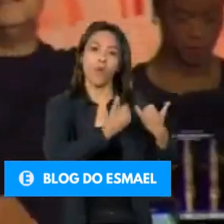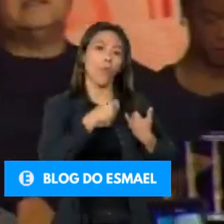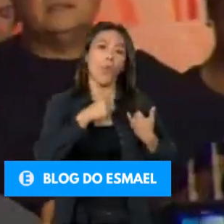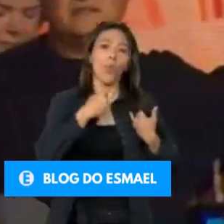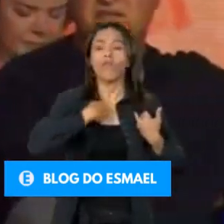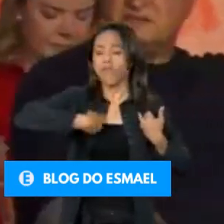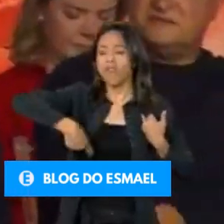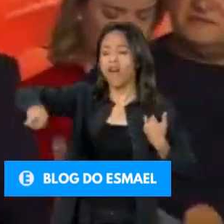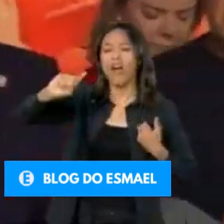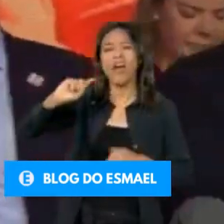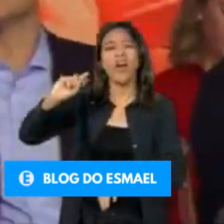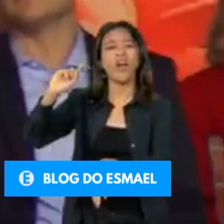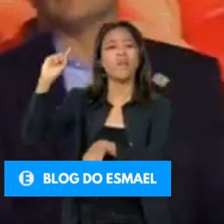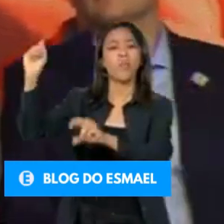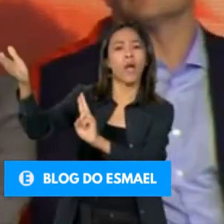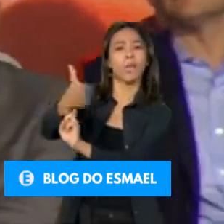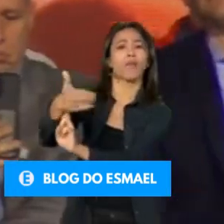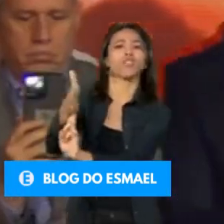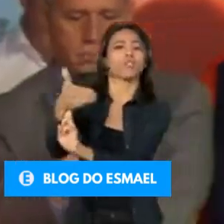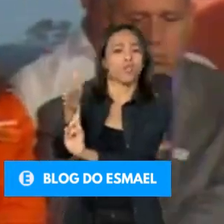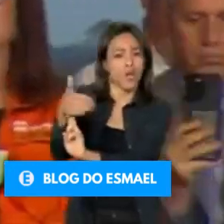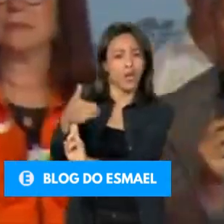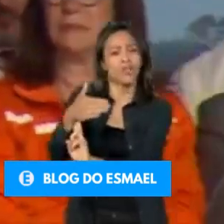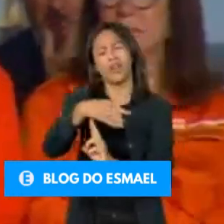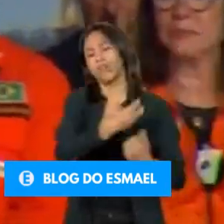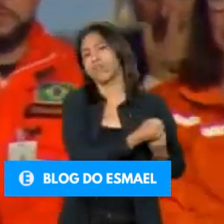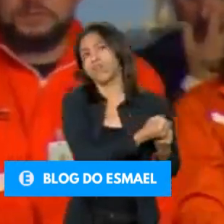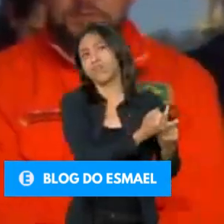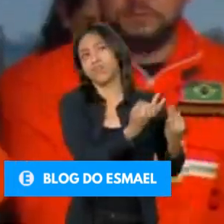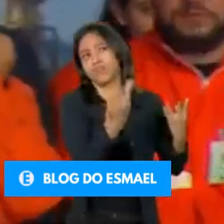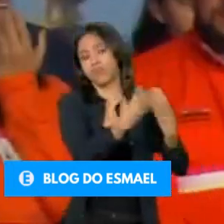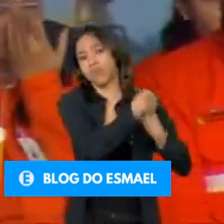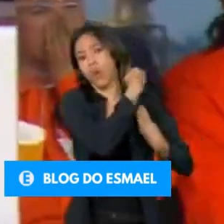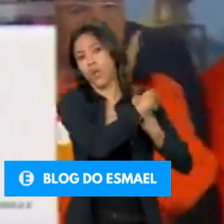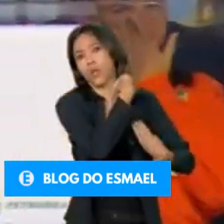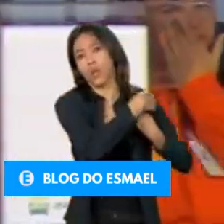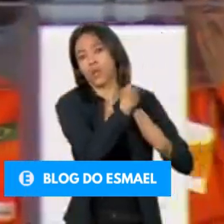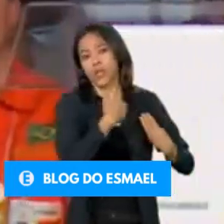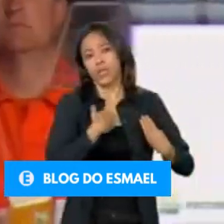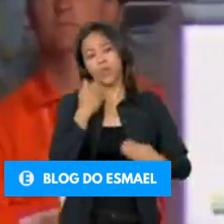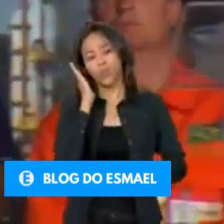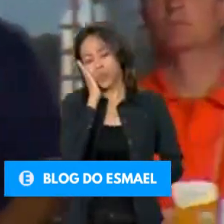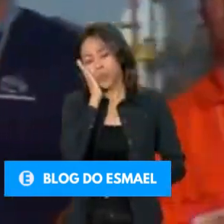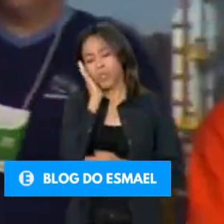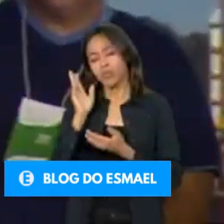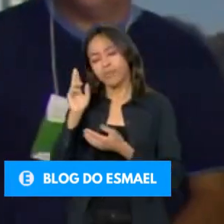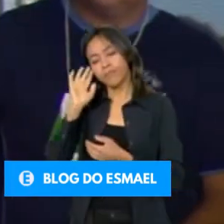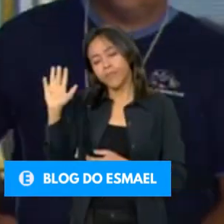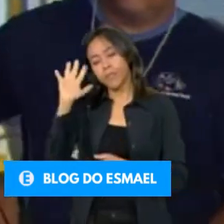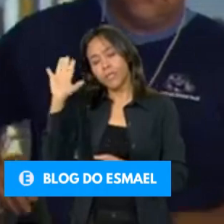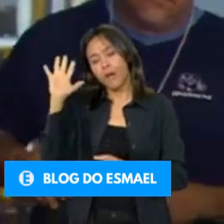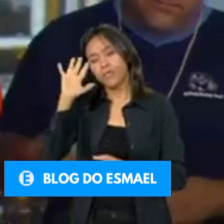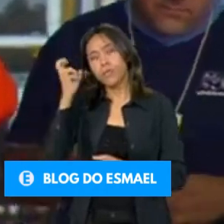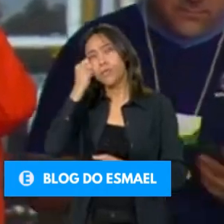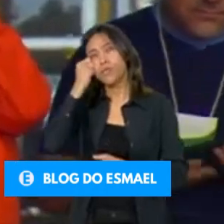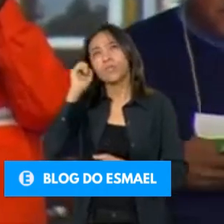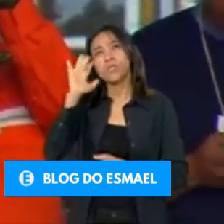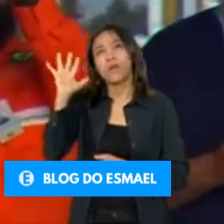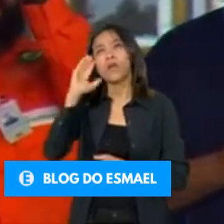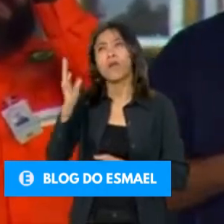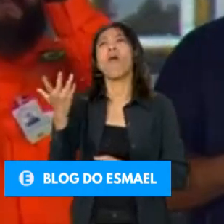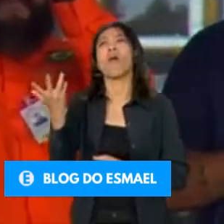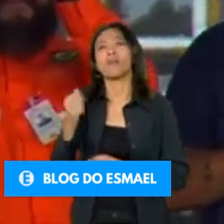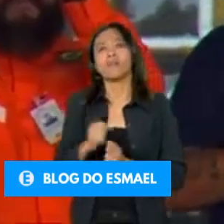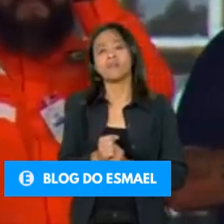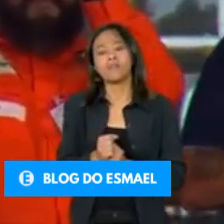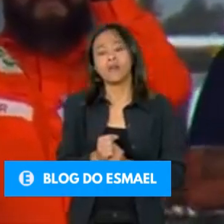para uma embaixada. Era muita gente me dando conselho. E eu ia dormir toda noite pensando: ora, como é que